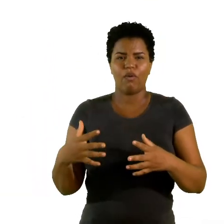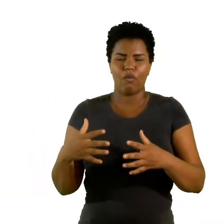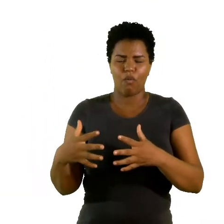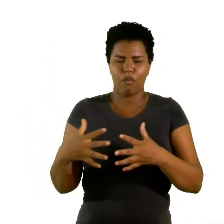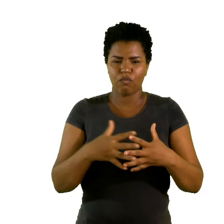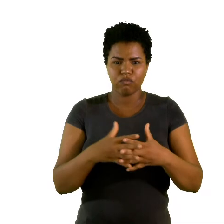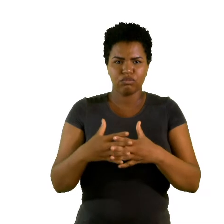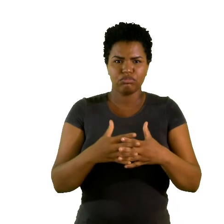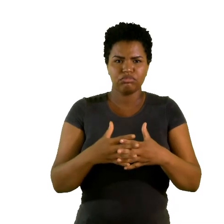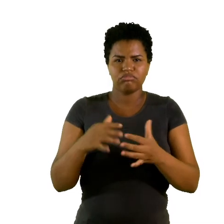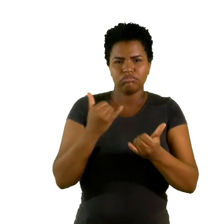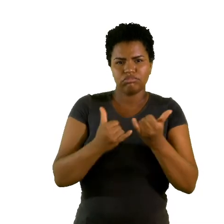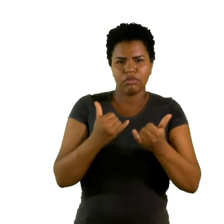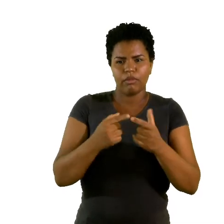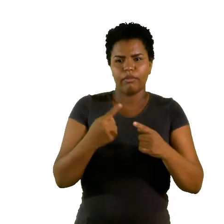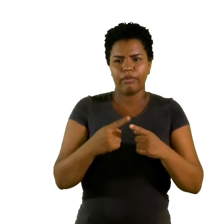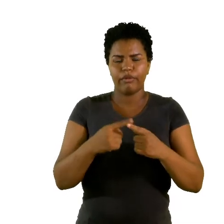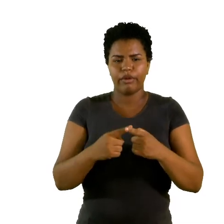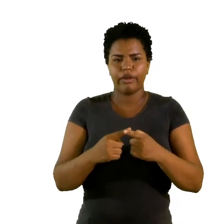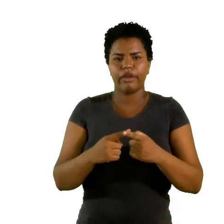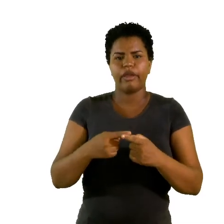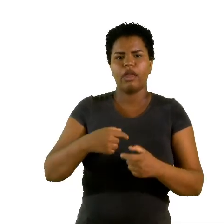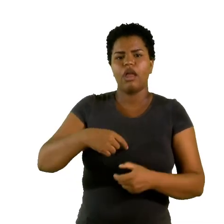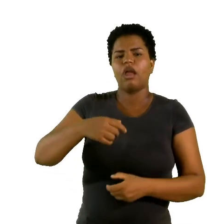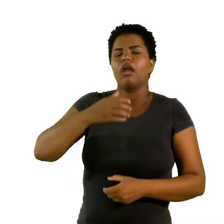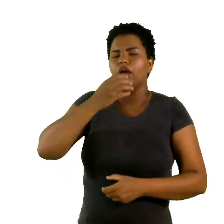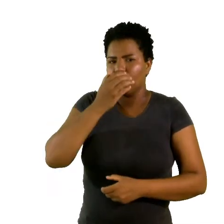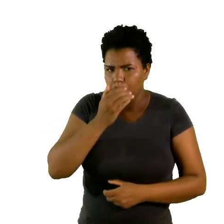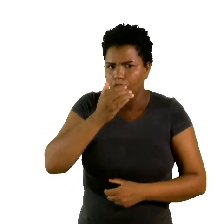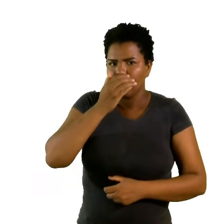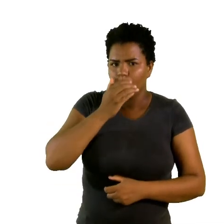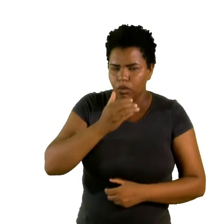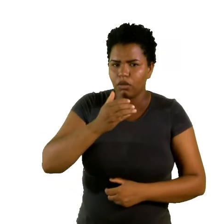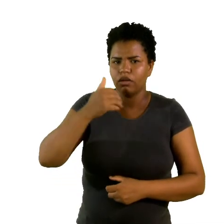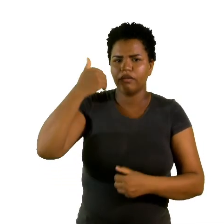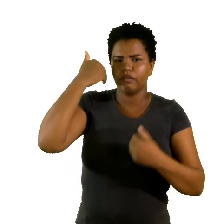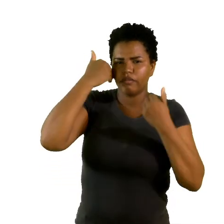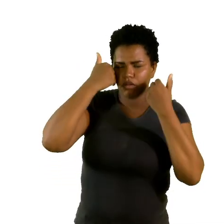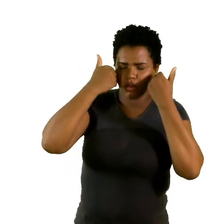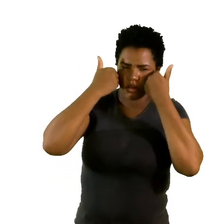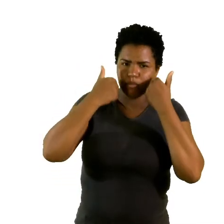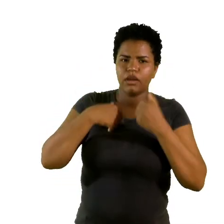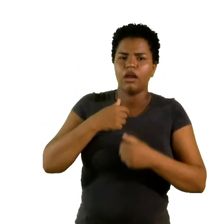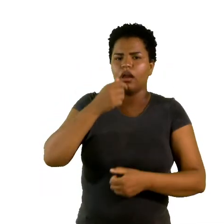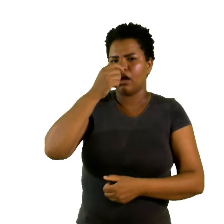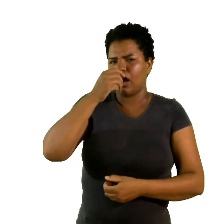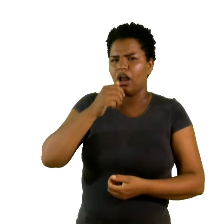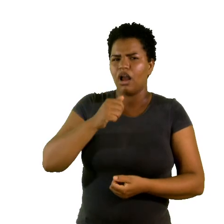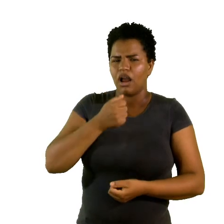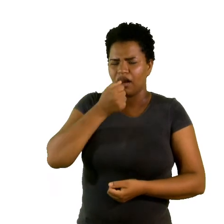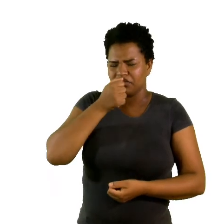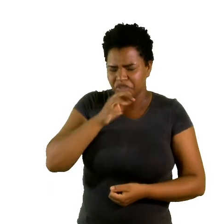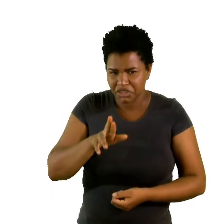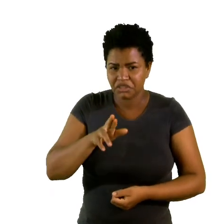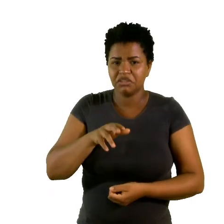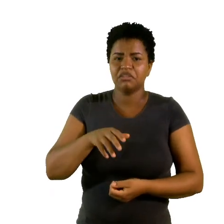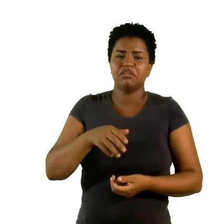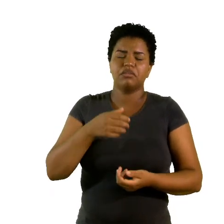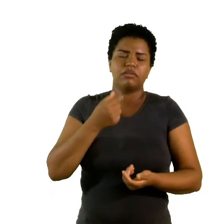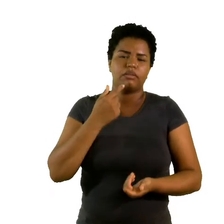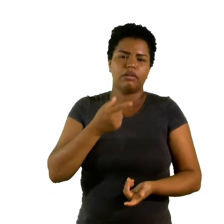mais? Espirros, que mais? Febre, dores no